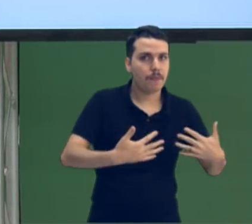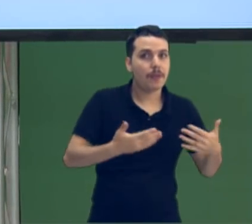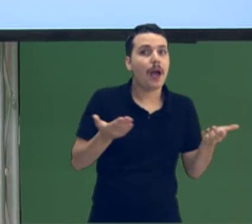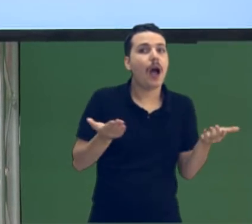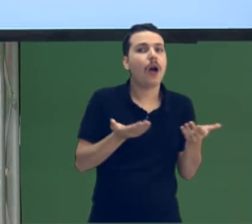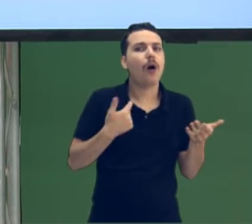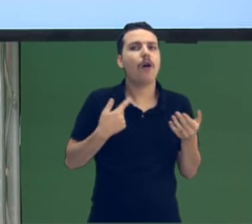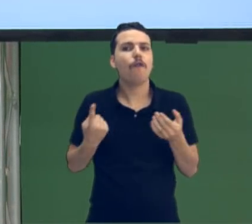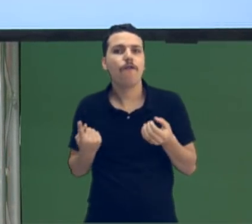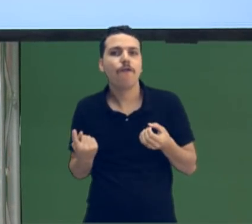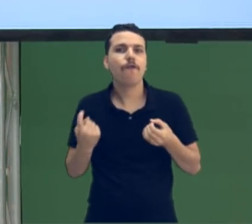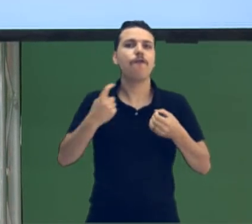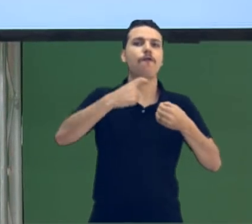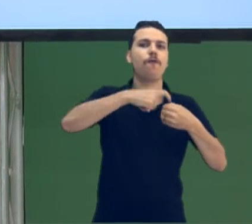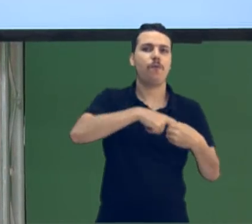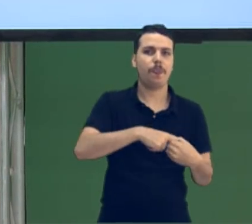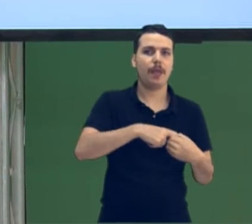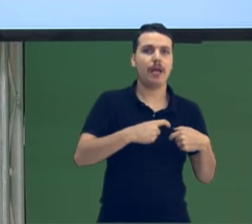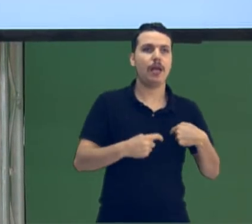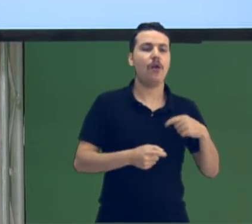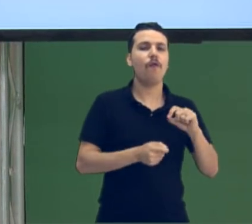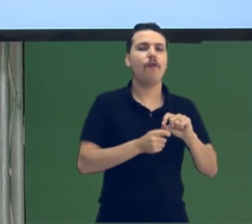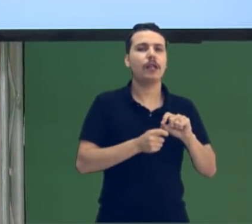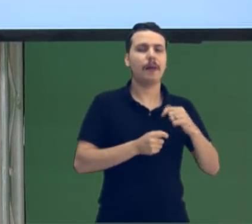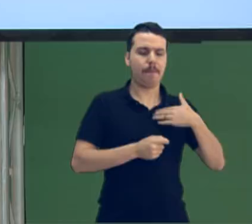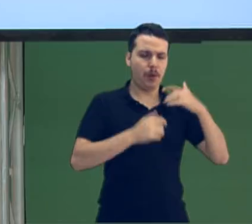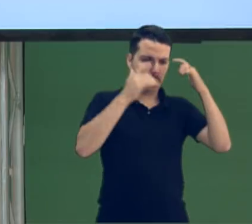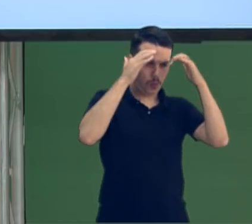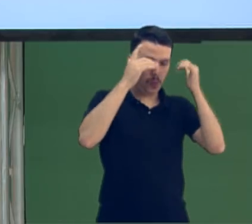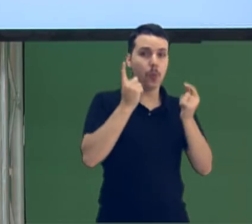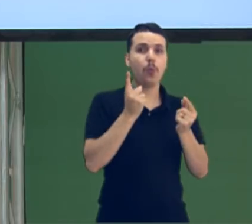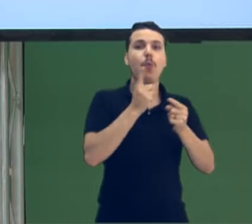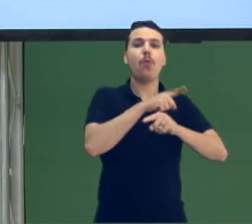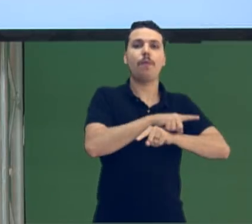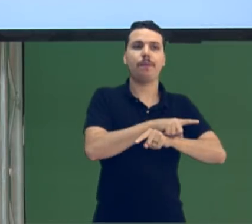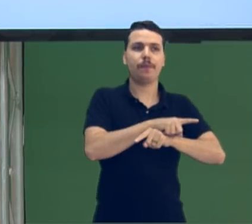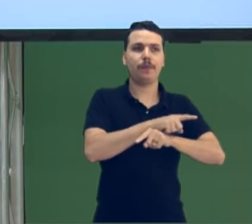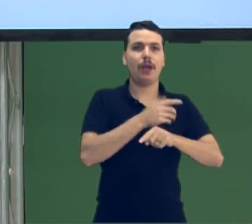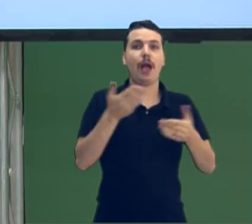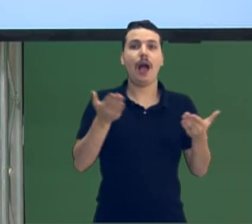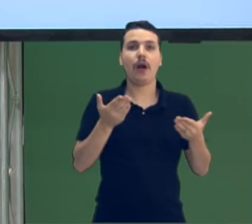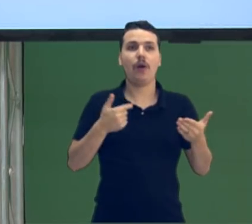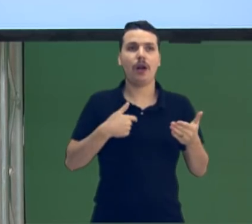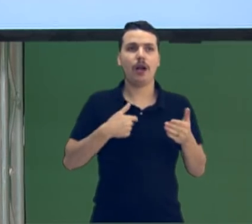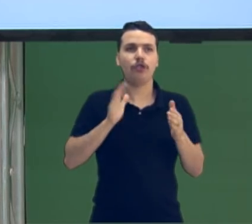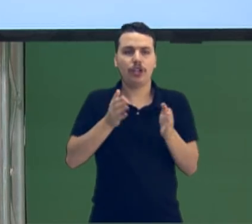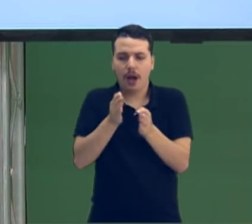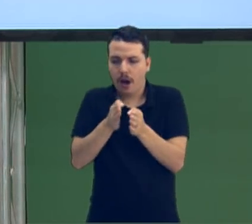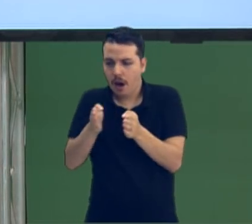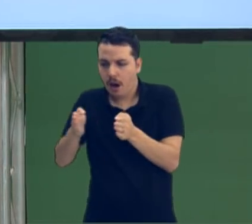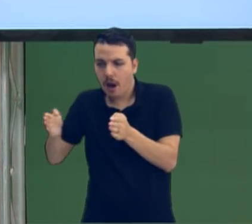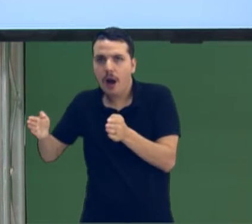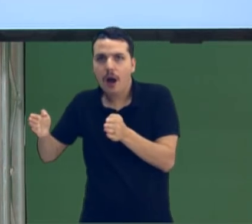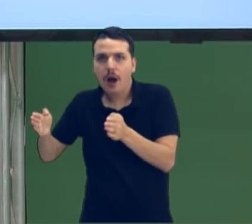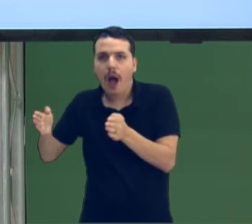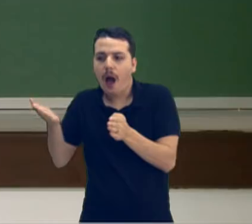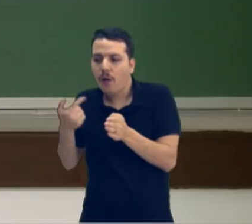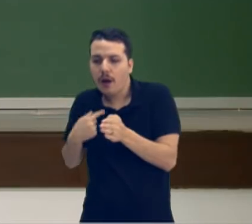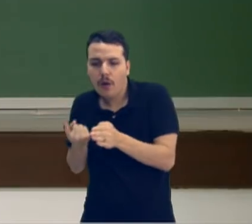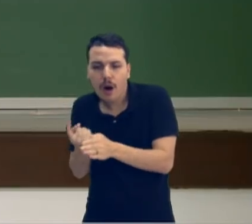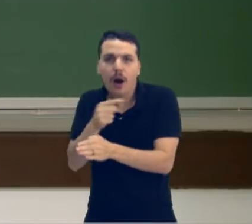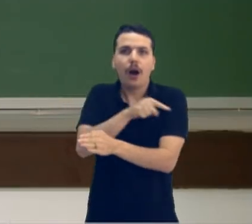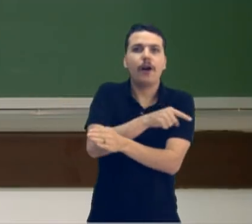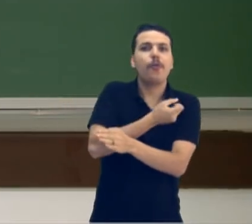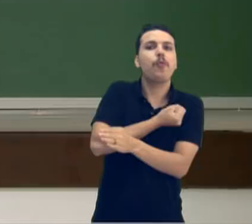vou voltar, eu vou fazer o meu raciocínio inverso. Eu estou indo da fatoração para o número,